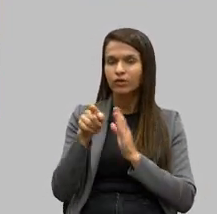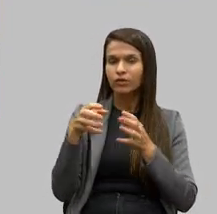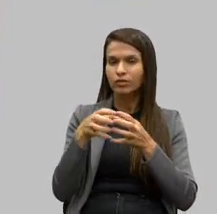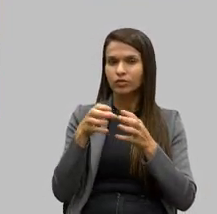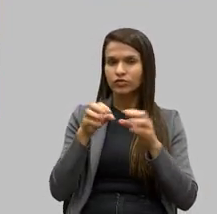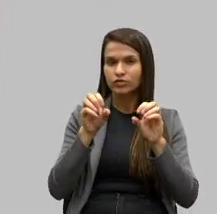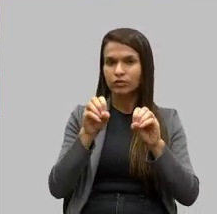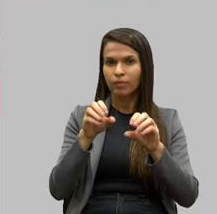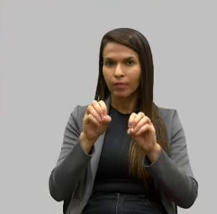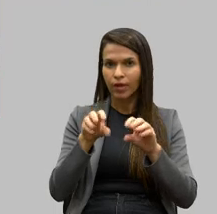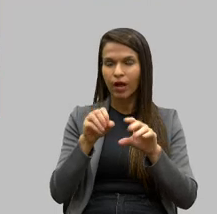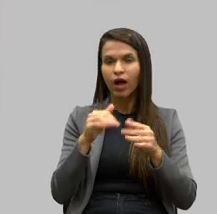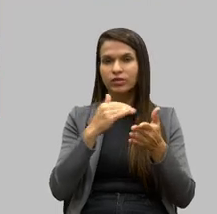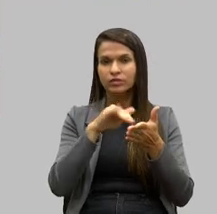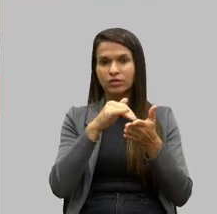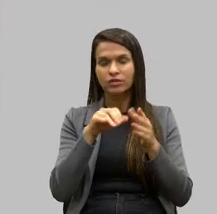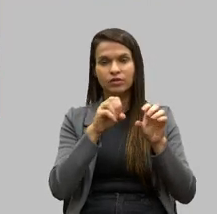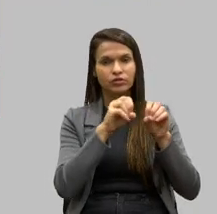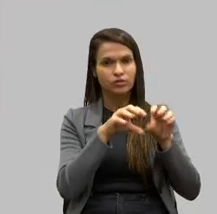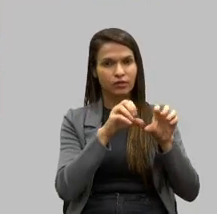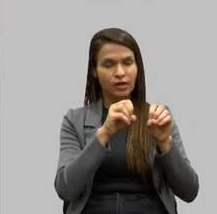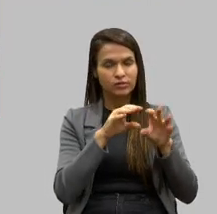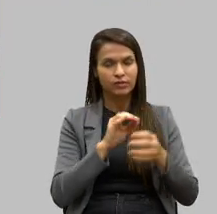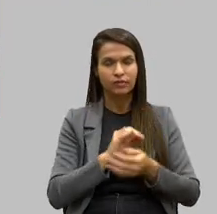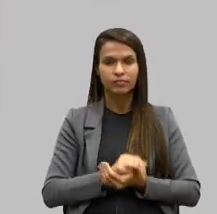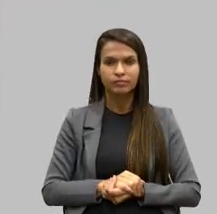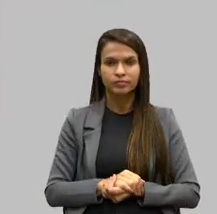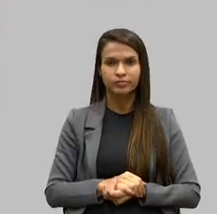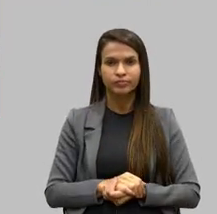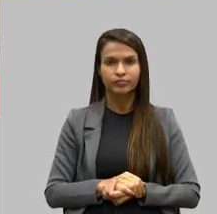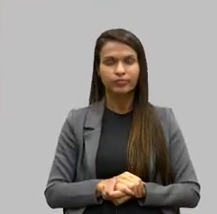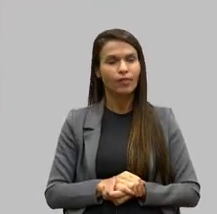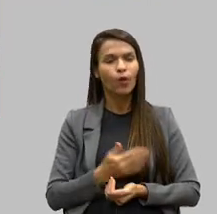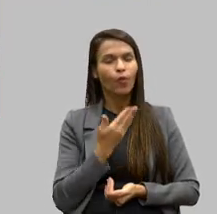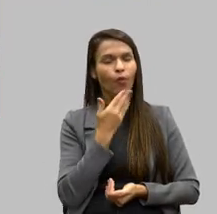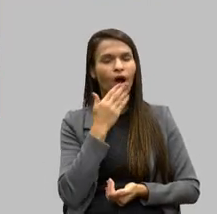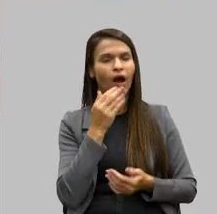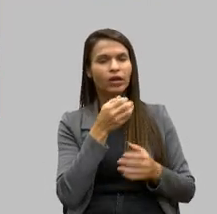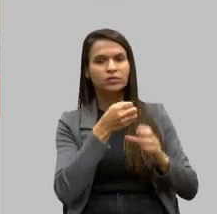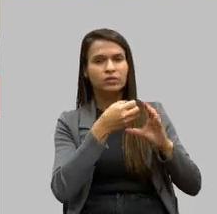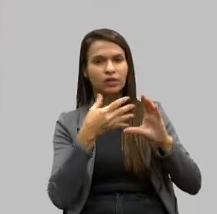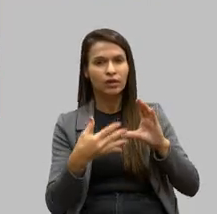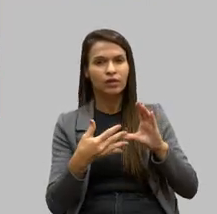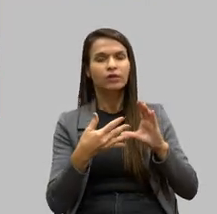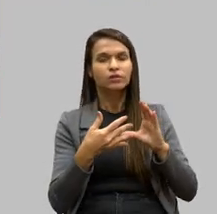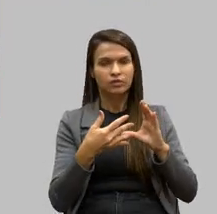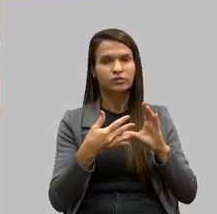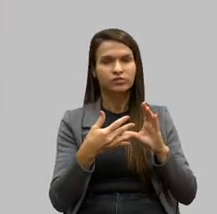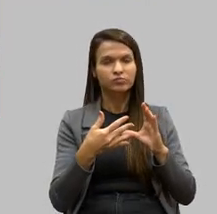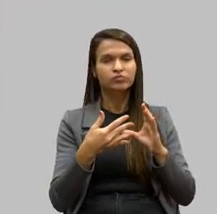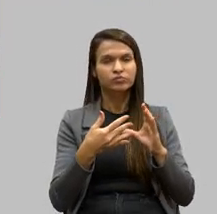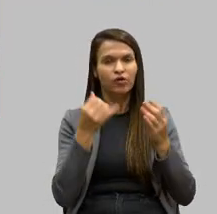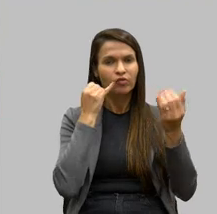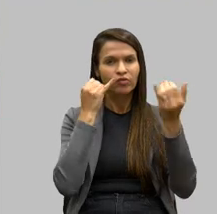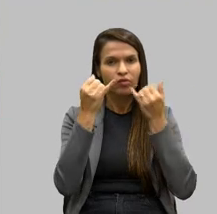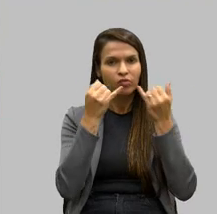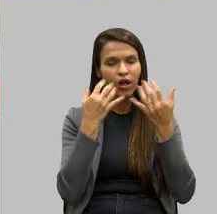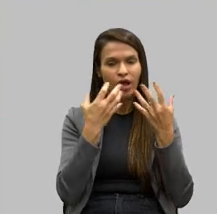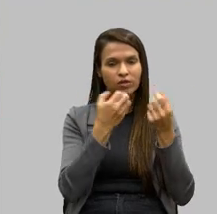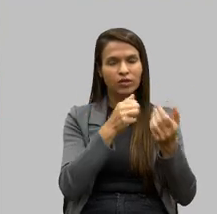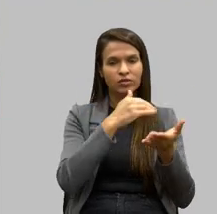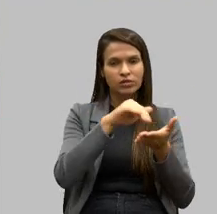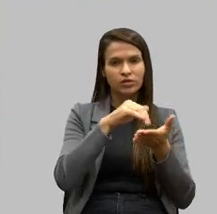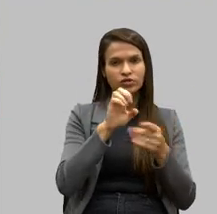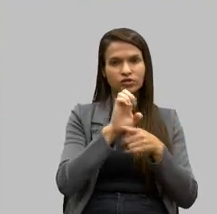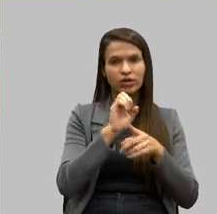Educação perguntou à Secretaria de Educação quais os critérios e fundamentos foram considerados pela Secretaria de Estado da